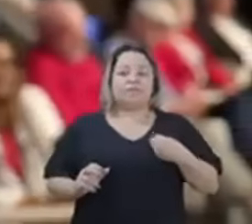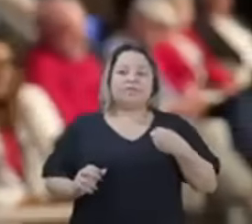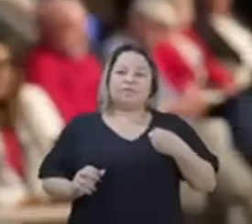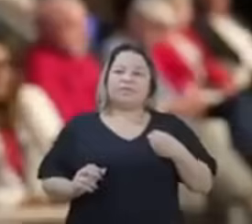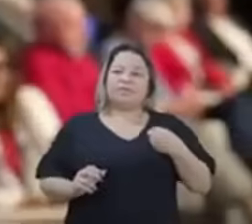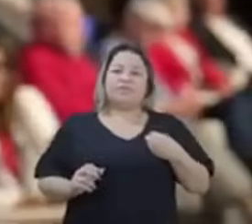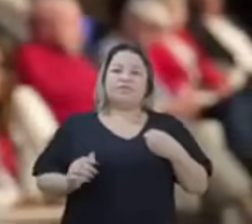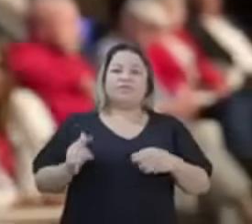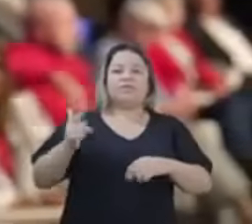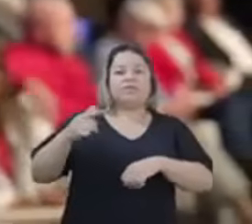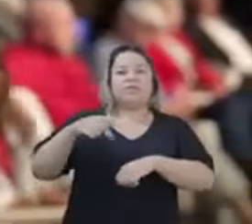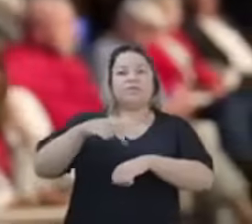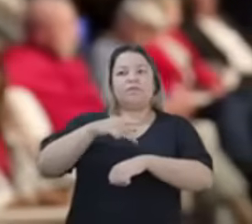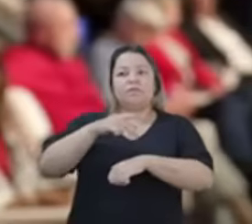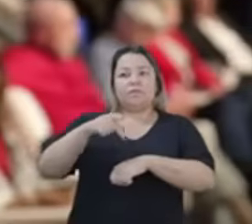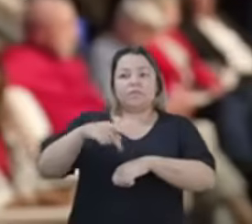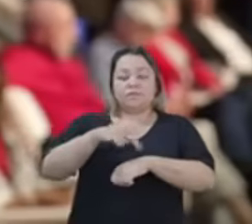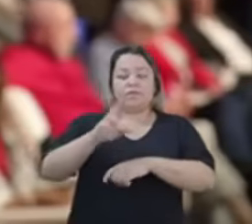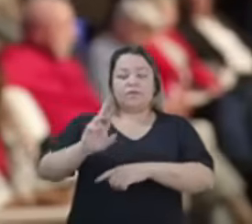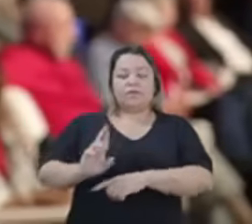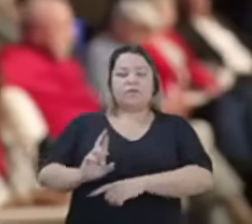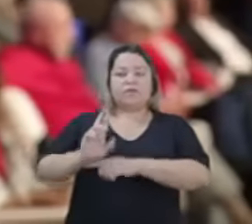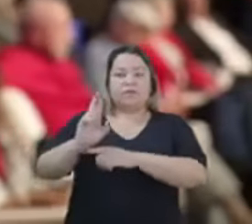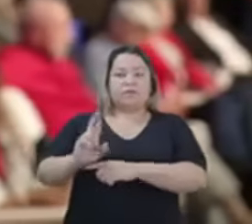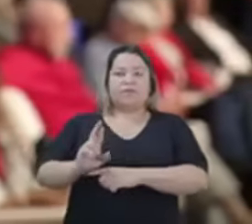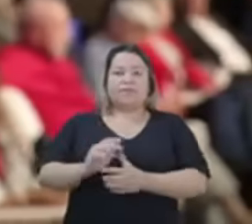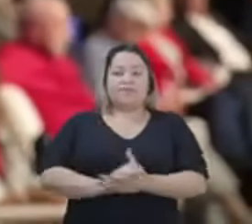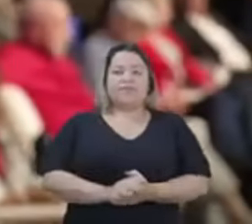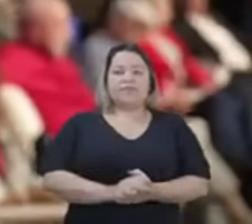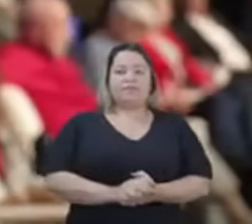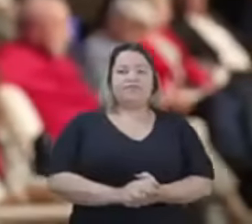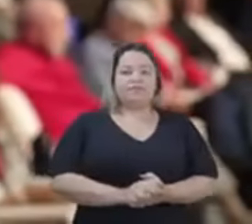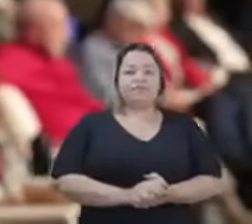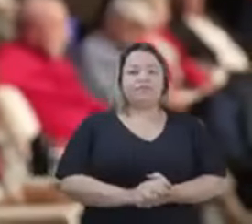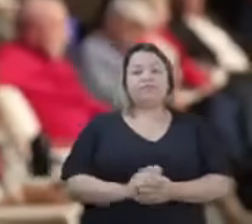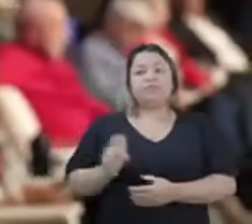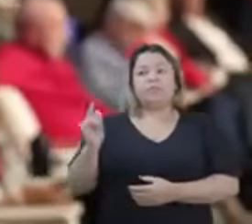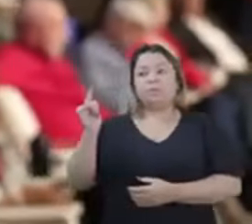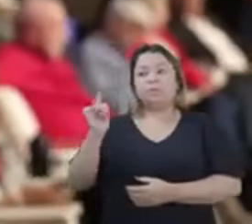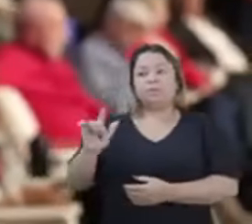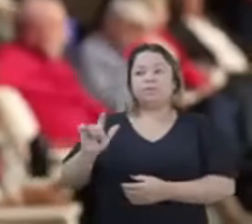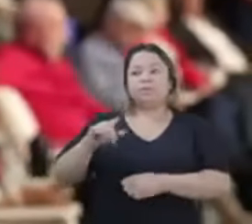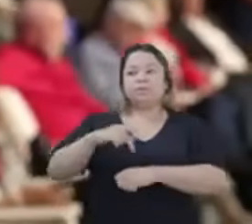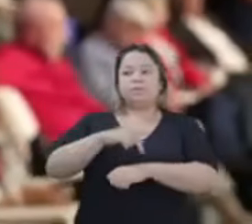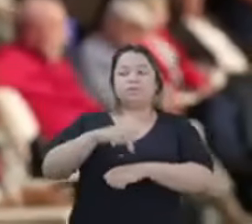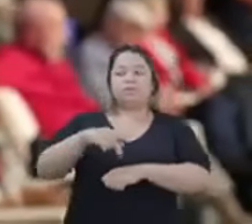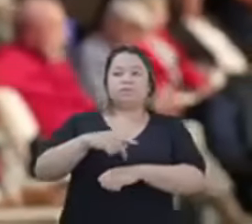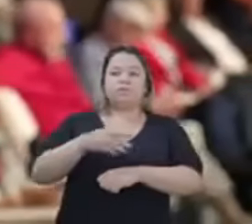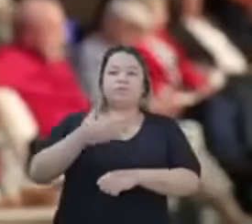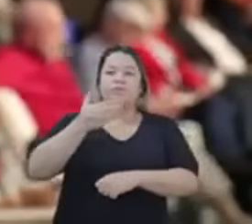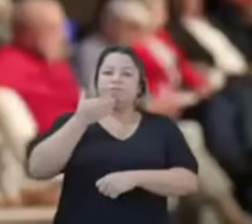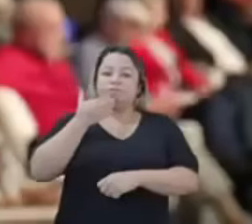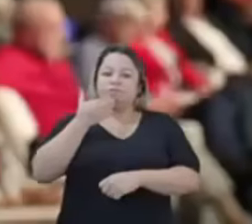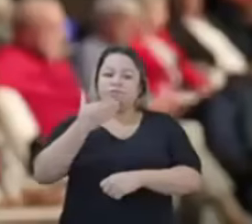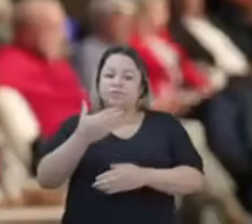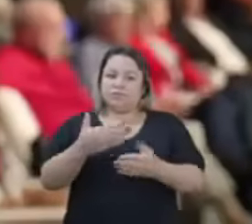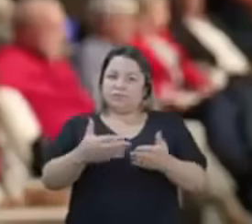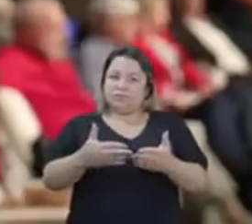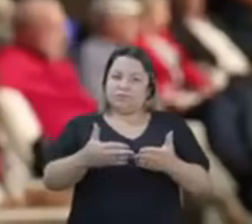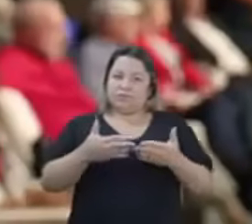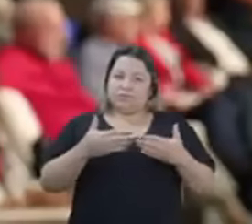delegações internacionais, representantes da diplomacia internacional. E quero pedir licença a